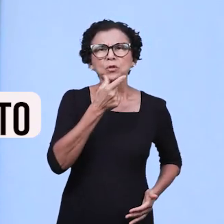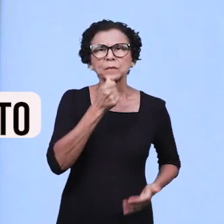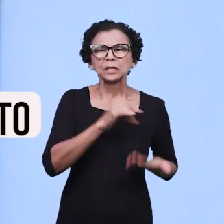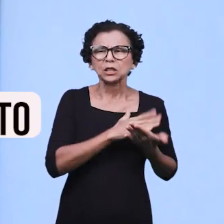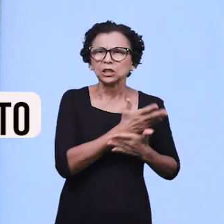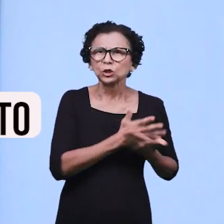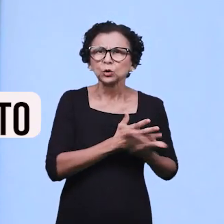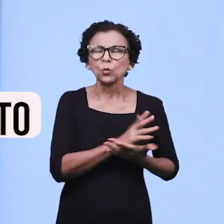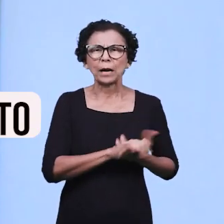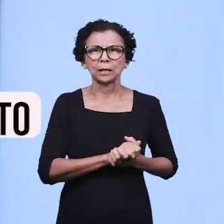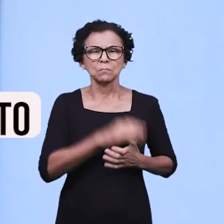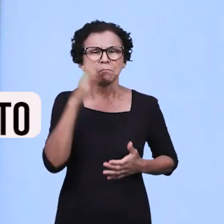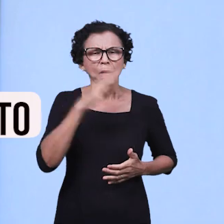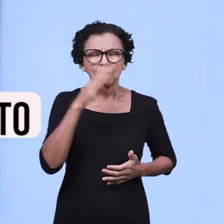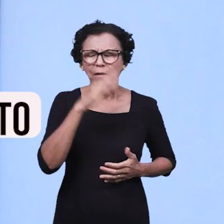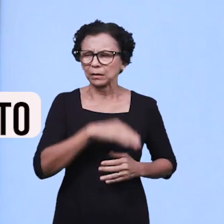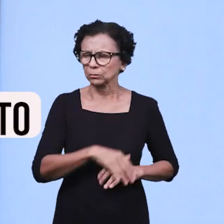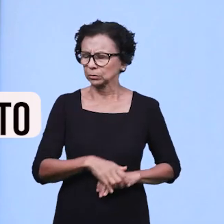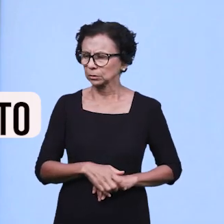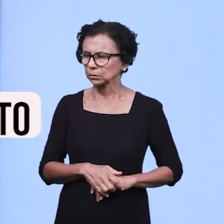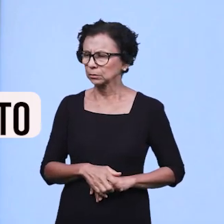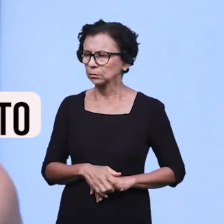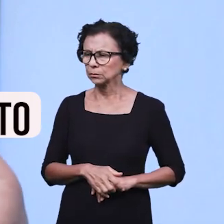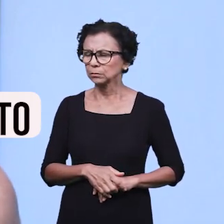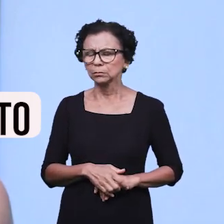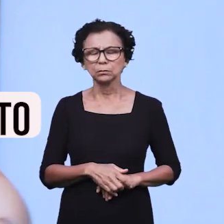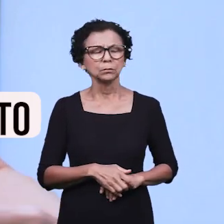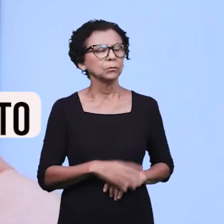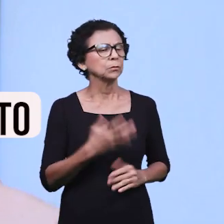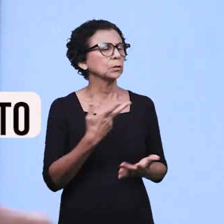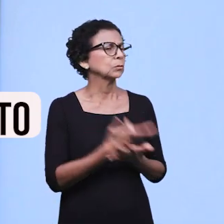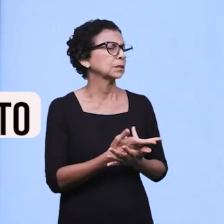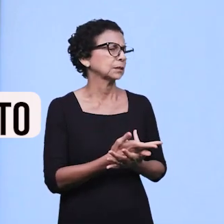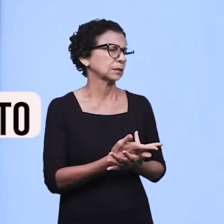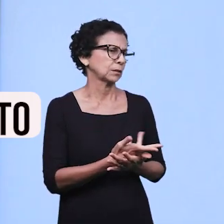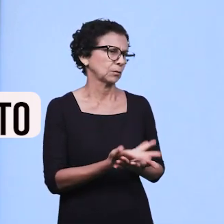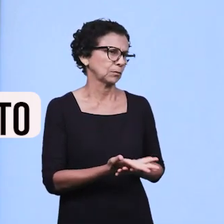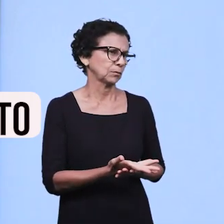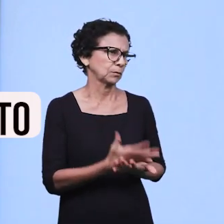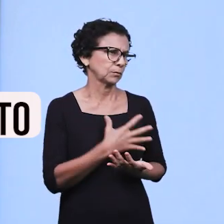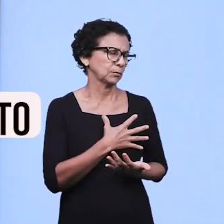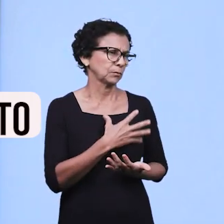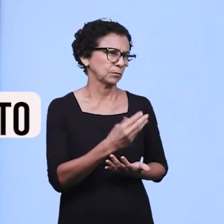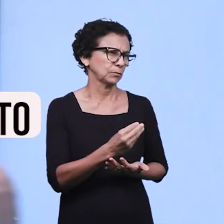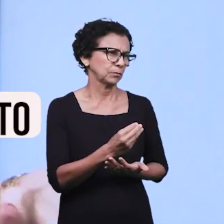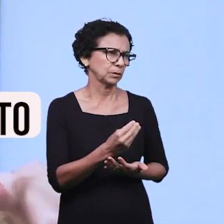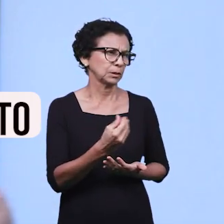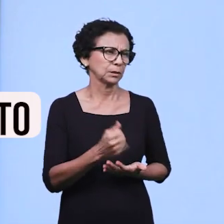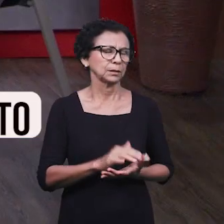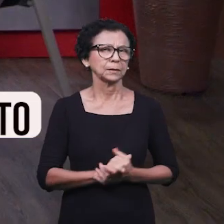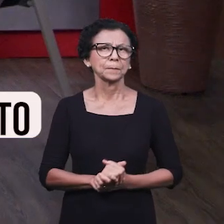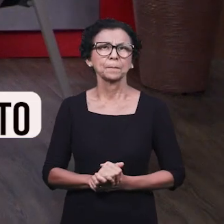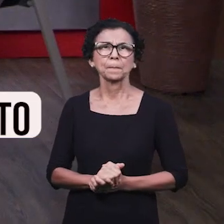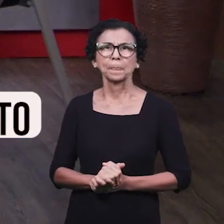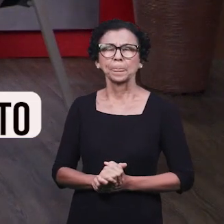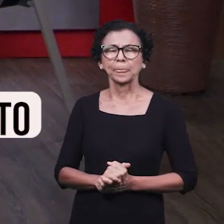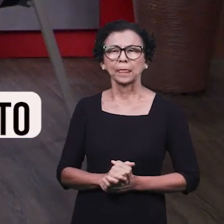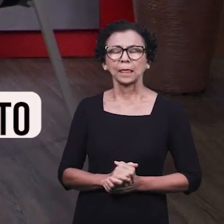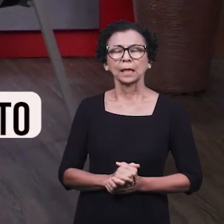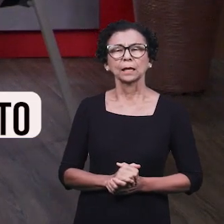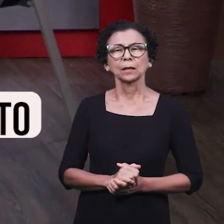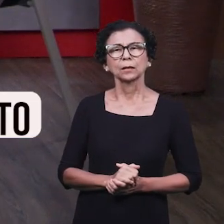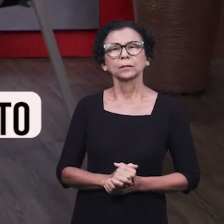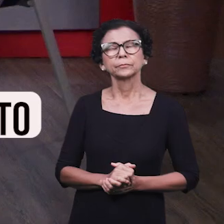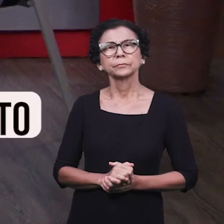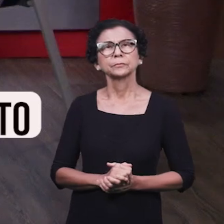muito malvados. Fala, minha filha, o que aconteceu? E ela estava do meu lado, eu estava atrás, na poltrona de trás do carro, né?